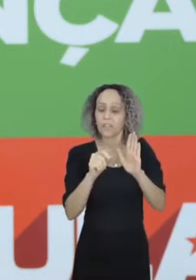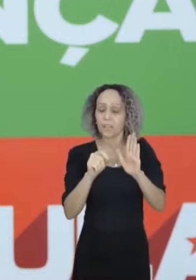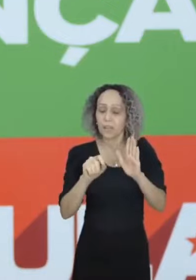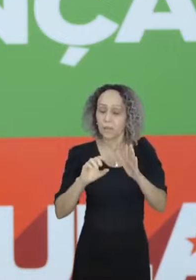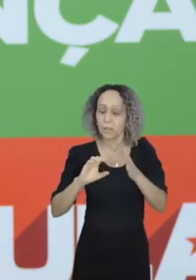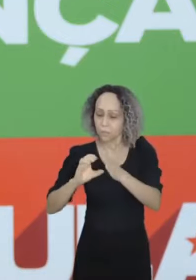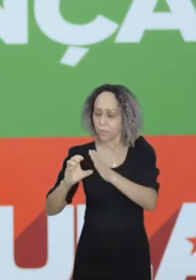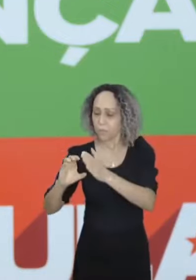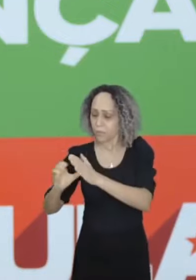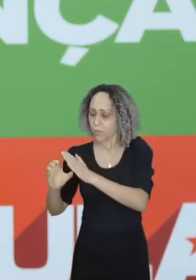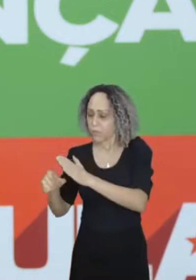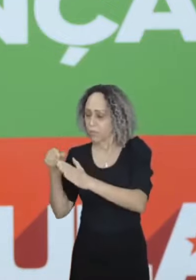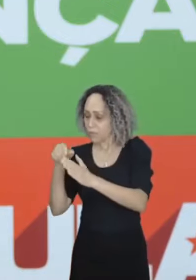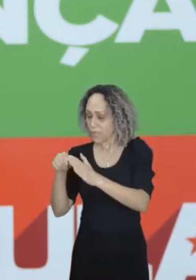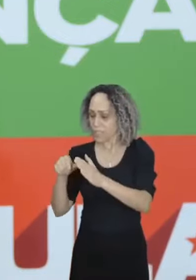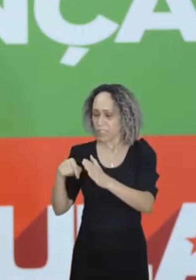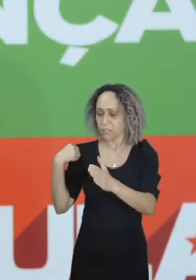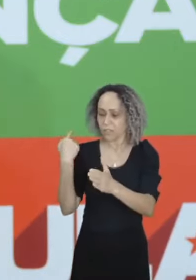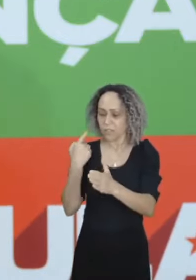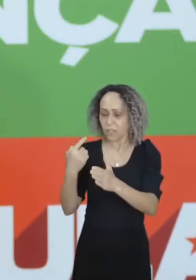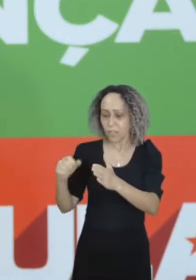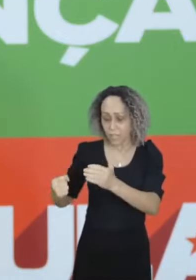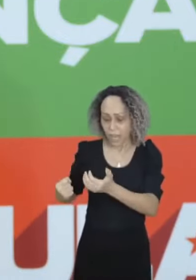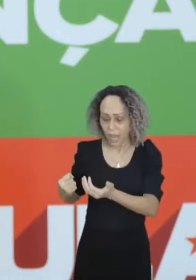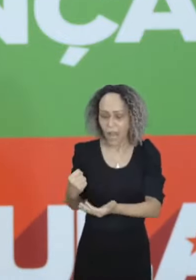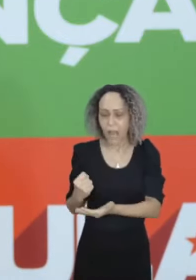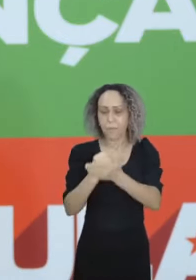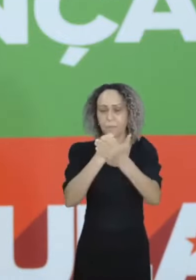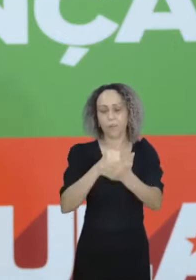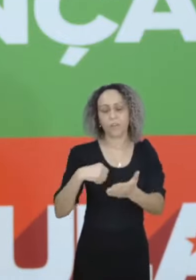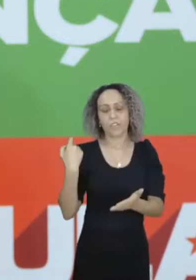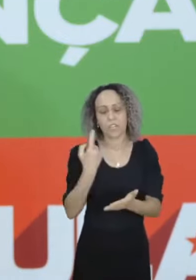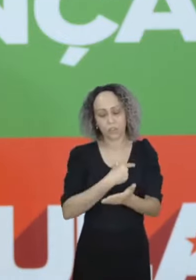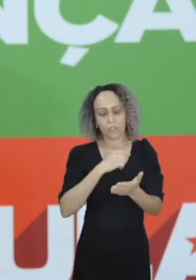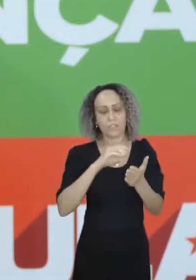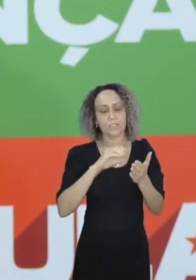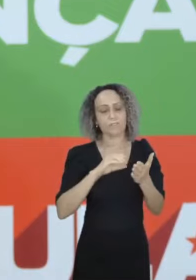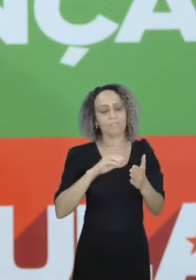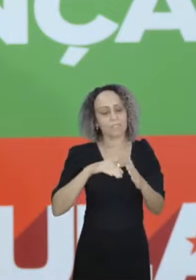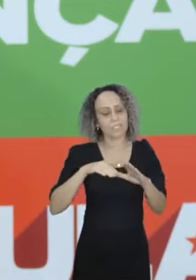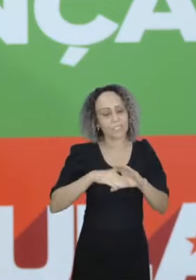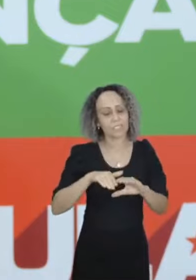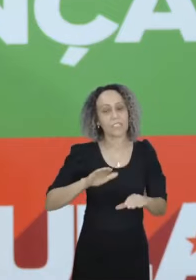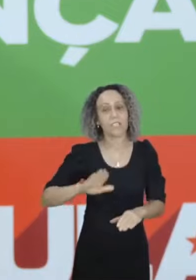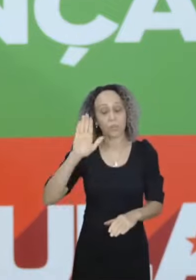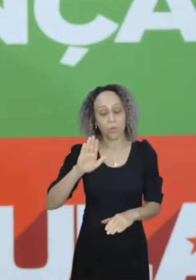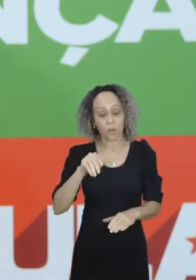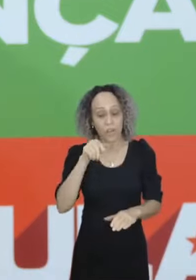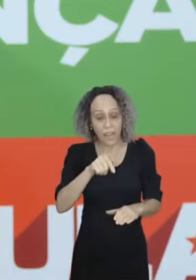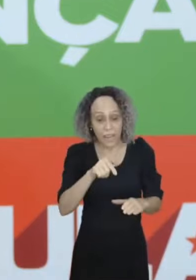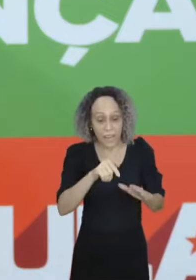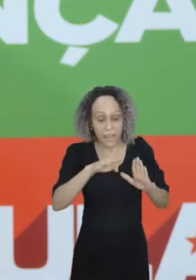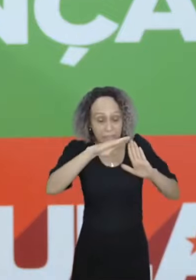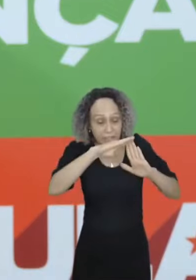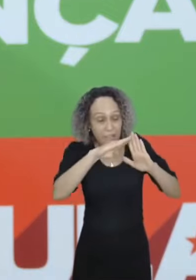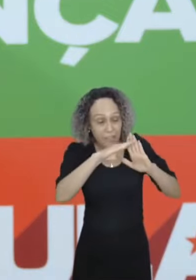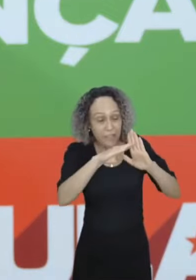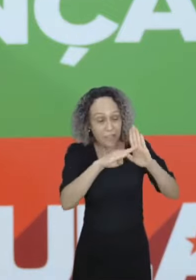segurança pública do próximo governo do Brasil, chefiado por mim, pelo Alckmin, que eu espero